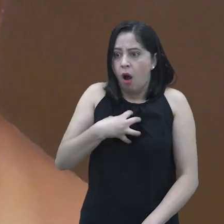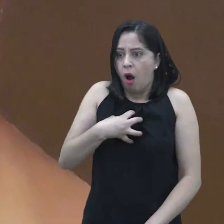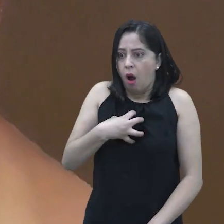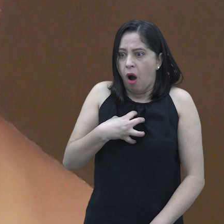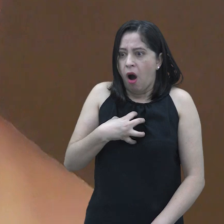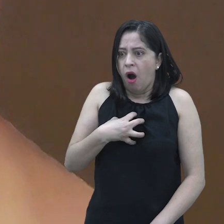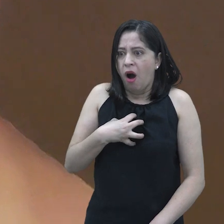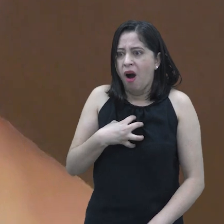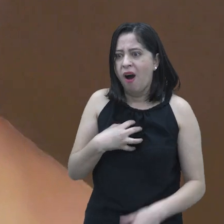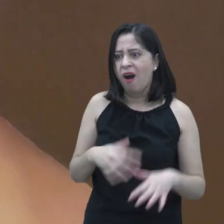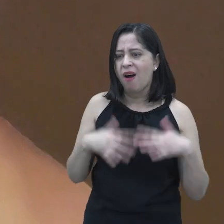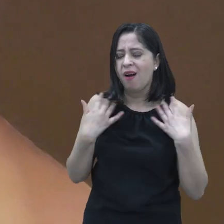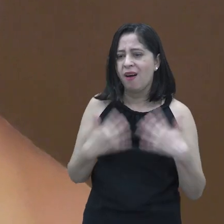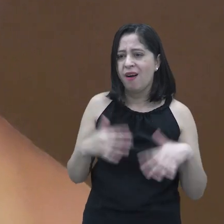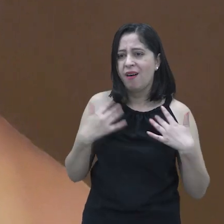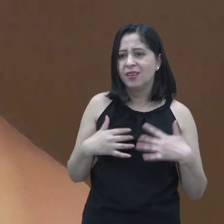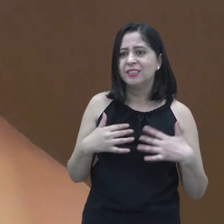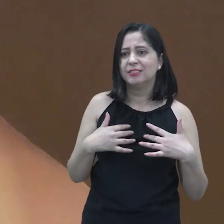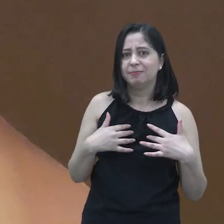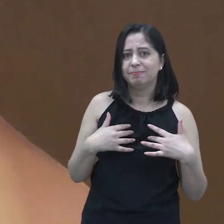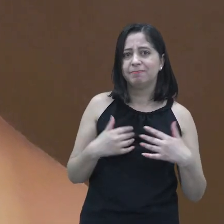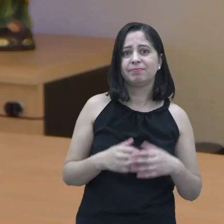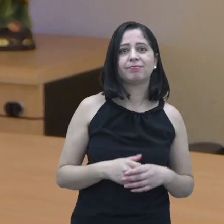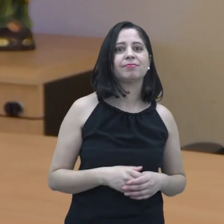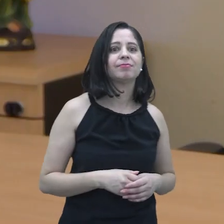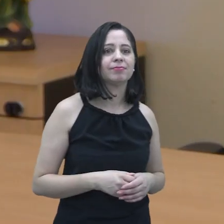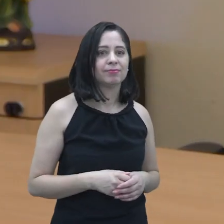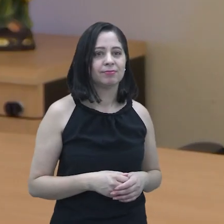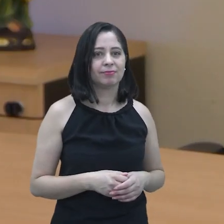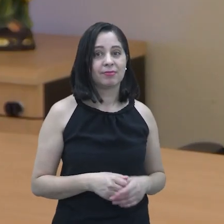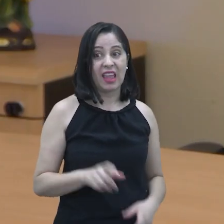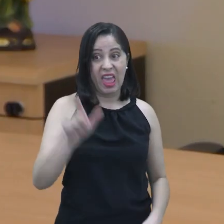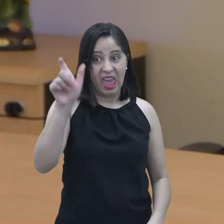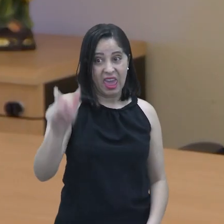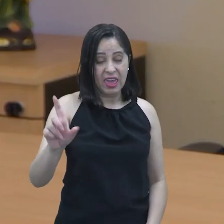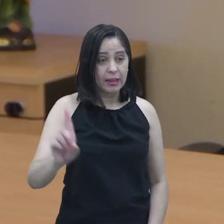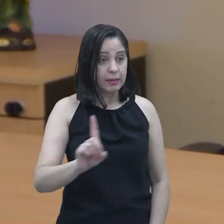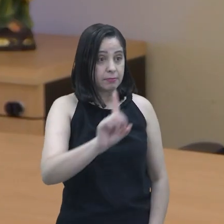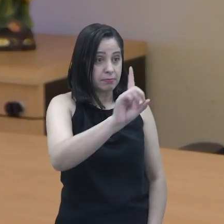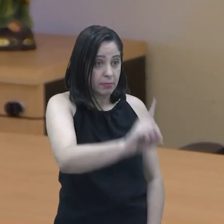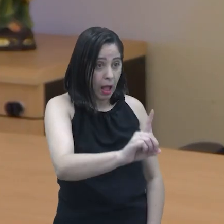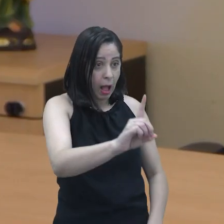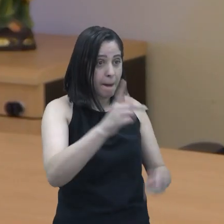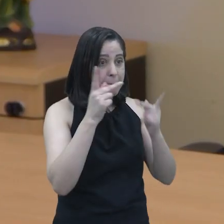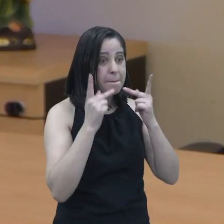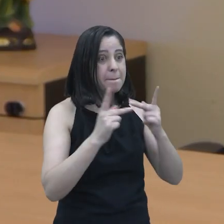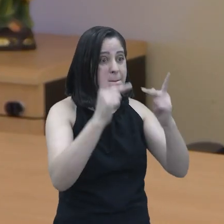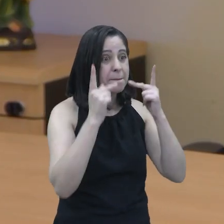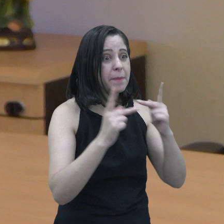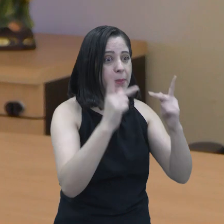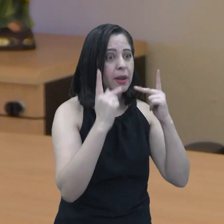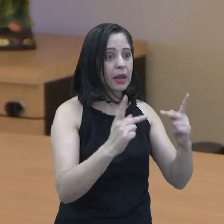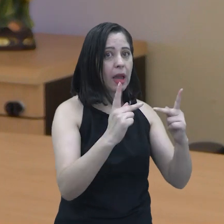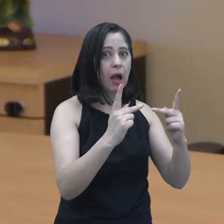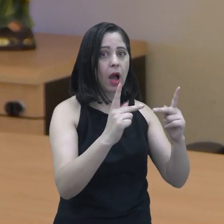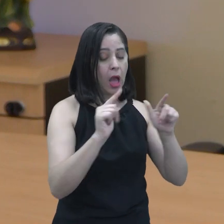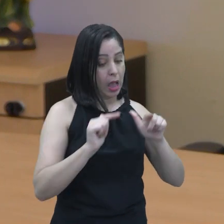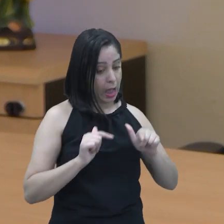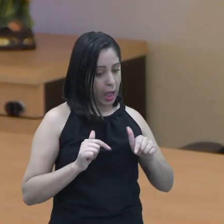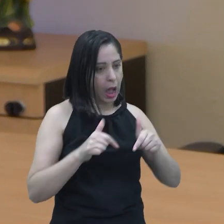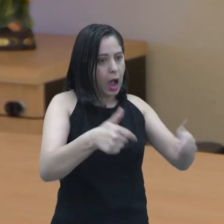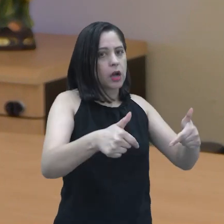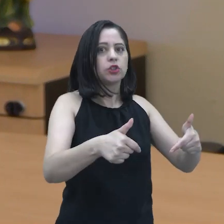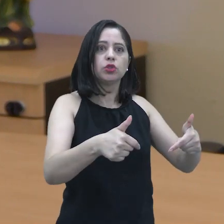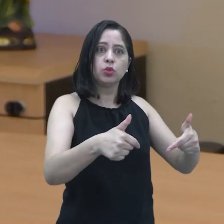e fiéis da igreja e fez nascer um mártir. Estar lá já é uma atitude de alguém que assumiu